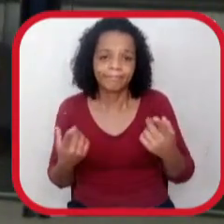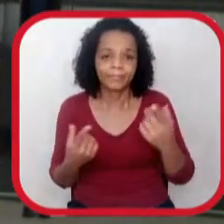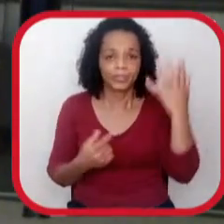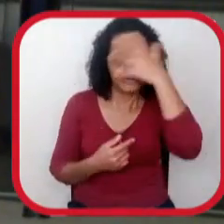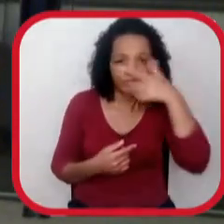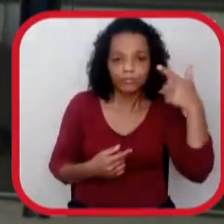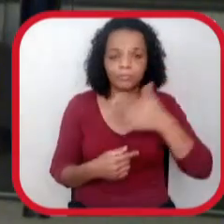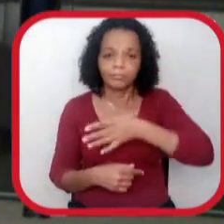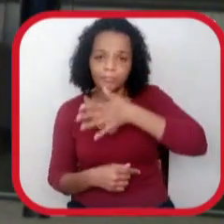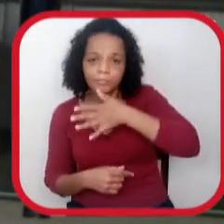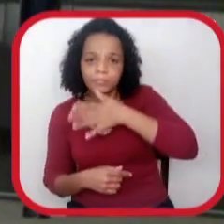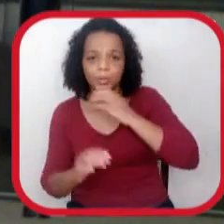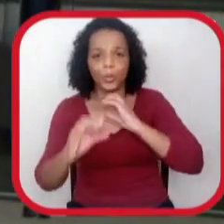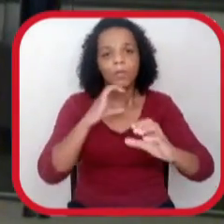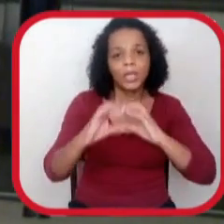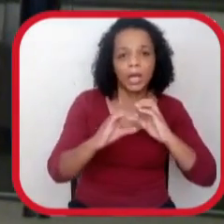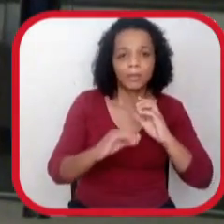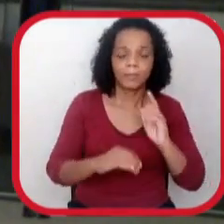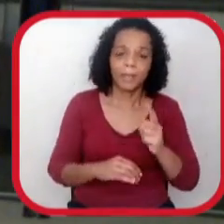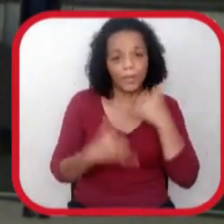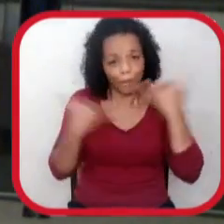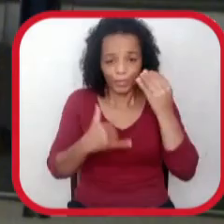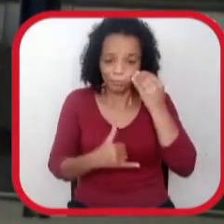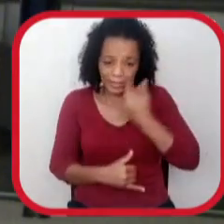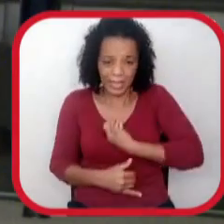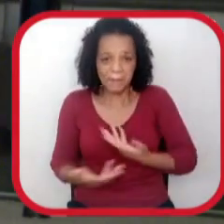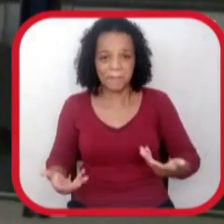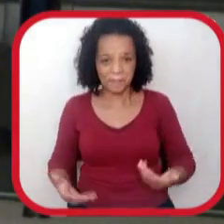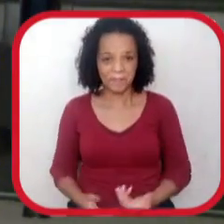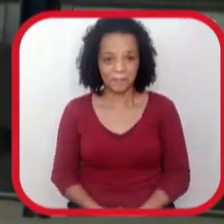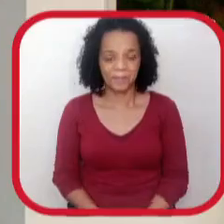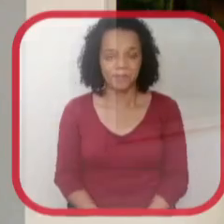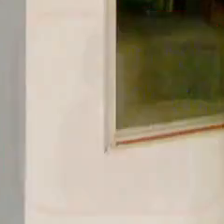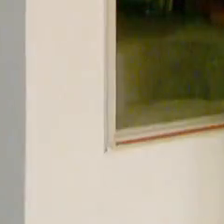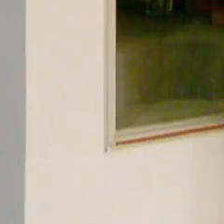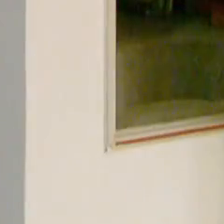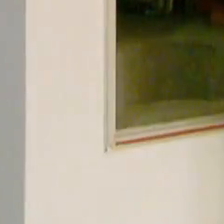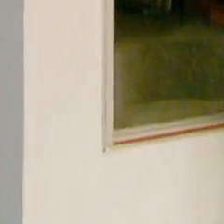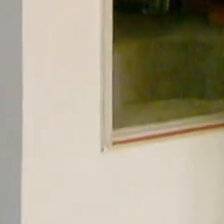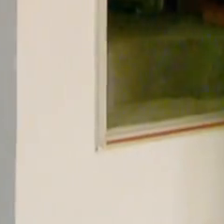Representar, apresentar, comunicar. Estou feliz como estou.